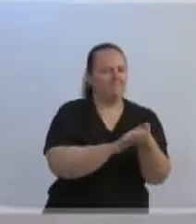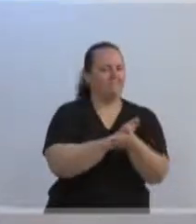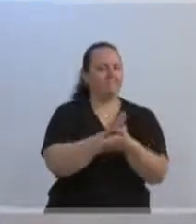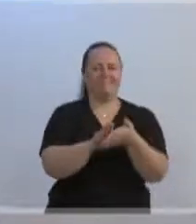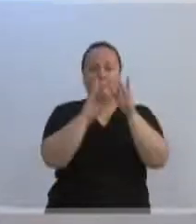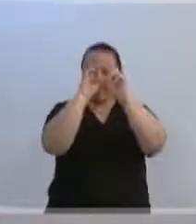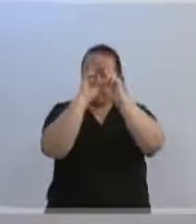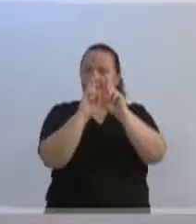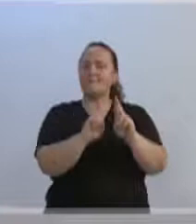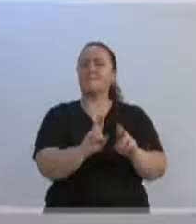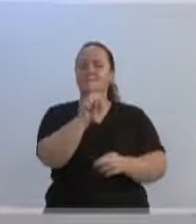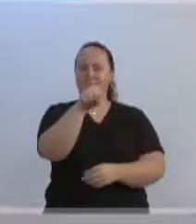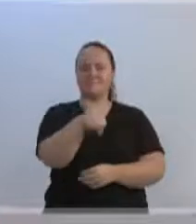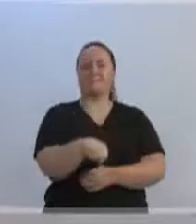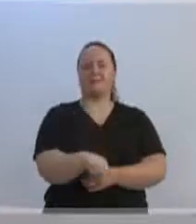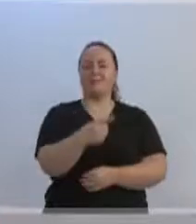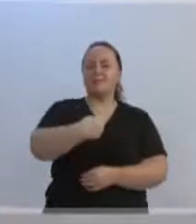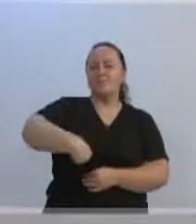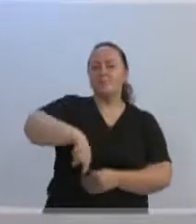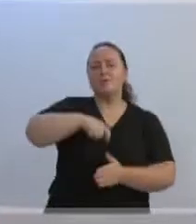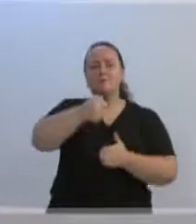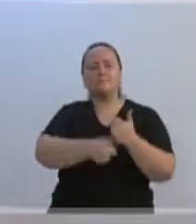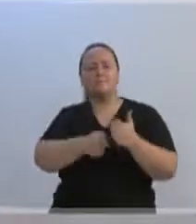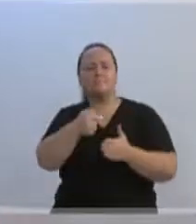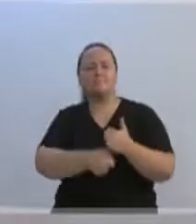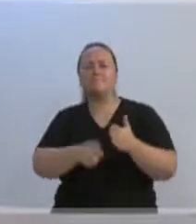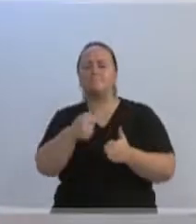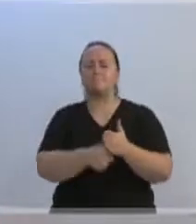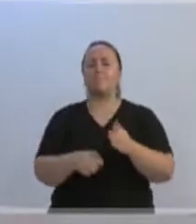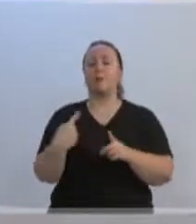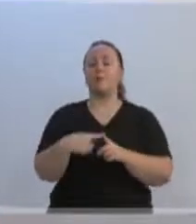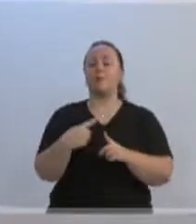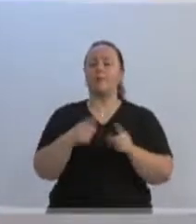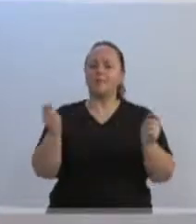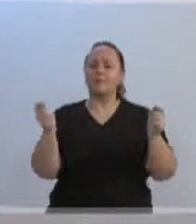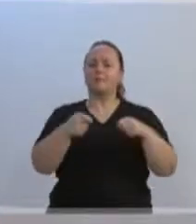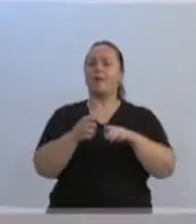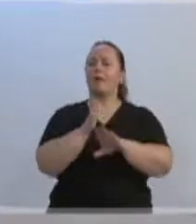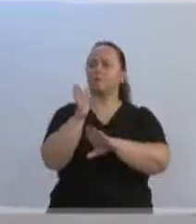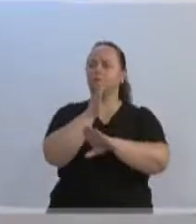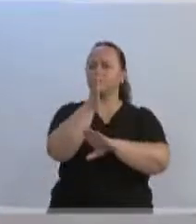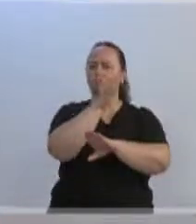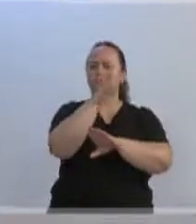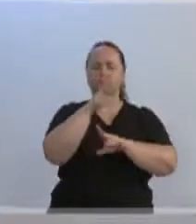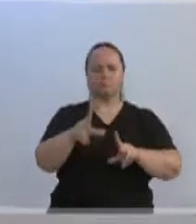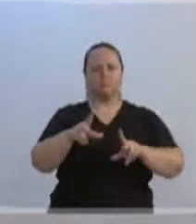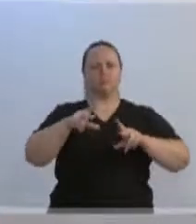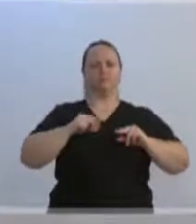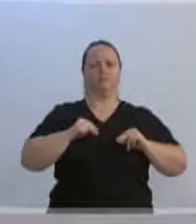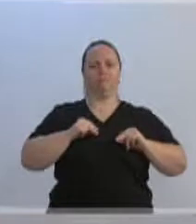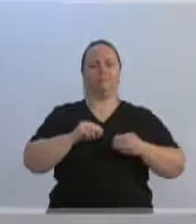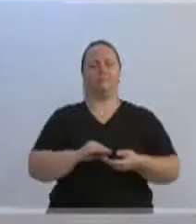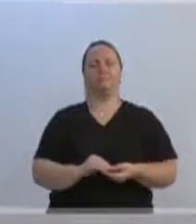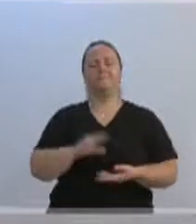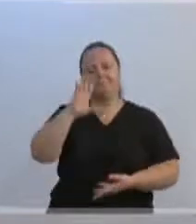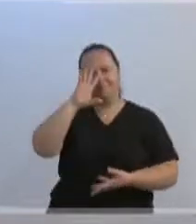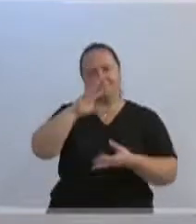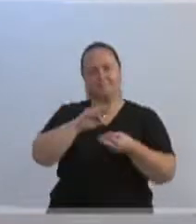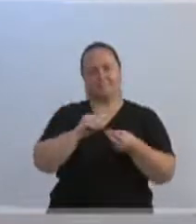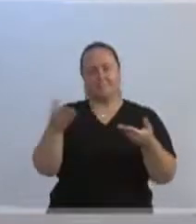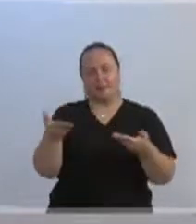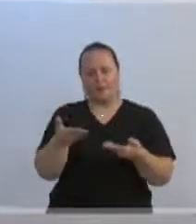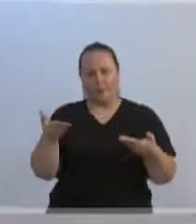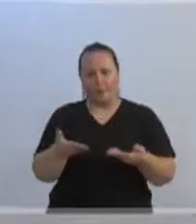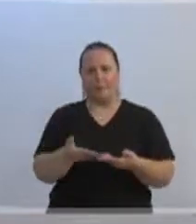respeitadas e que a gente faça luta que nos cabe aqui para possibilitar que elas tenham um acesso mais digno possível seria isso nessa tarde o